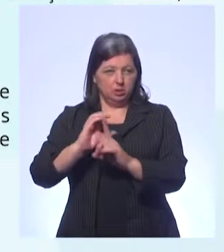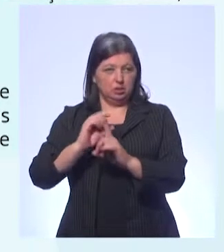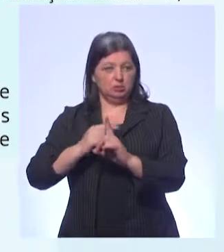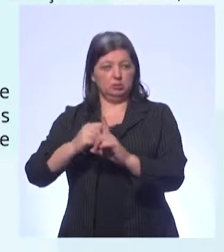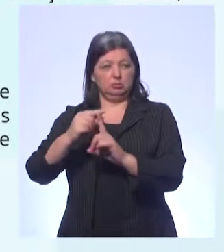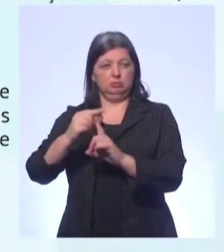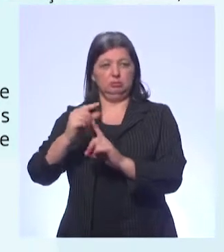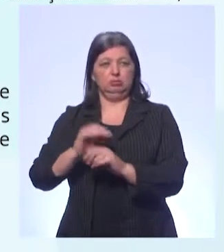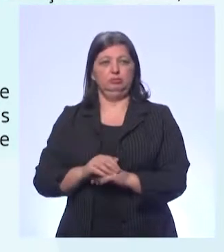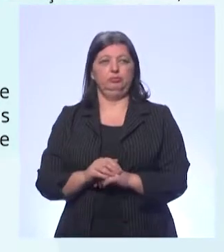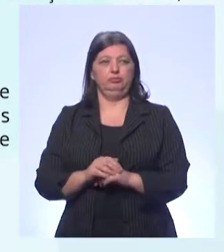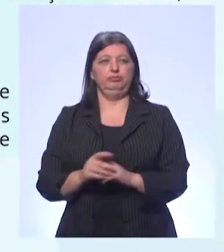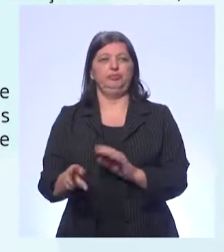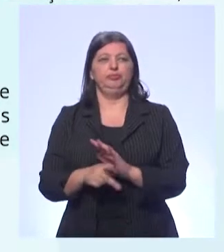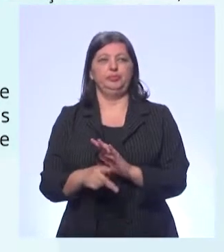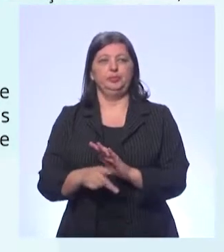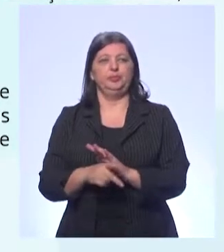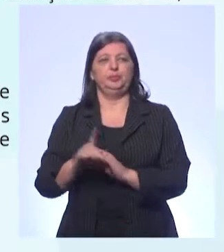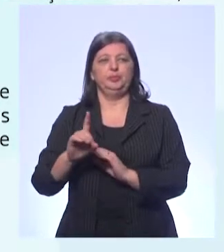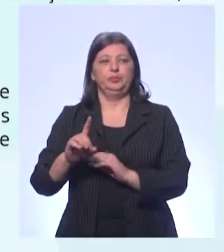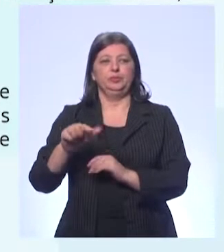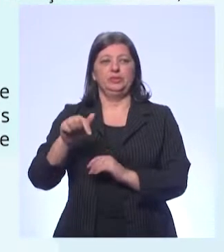a densidade do ferro é